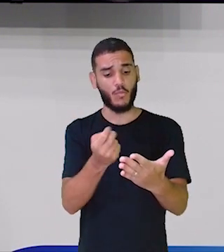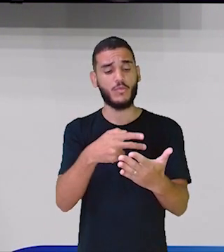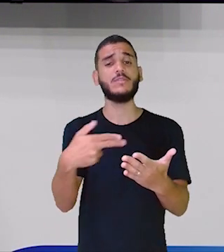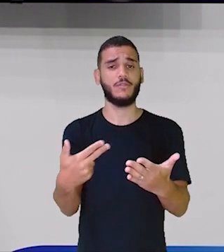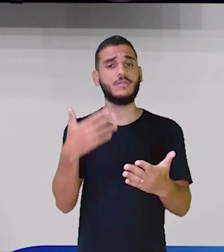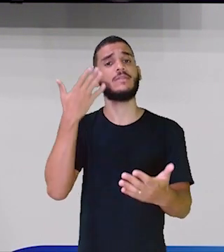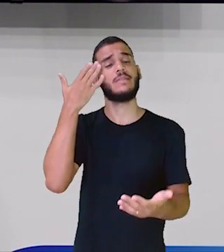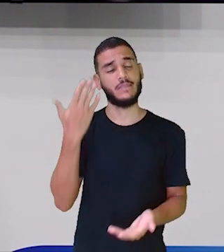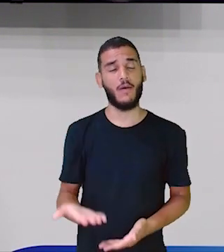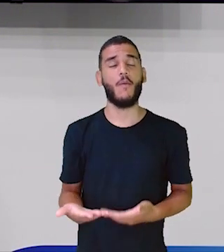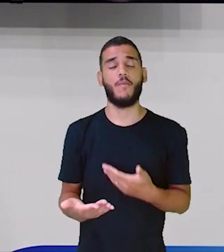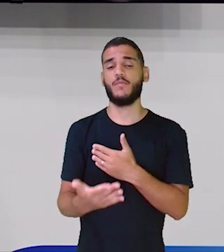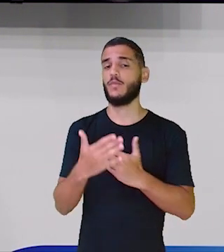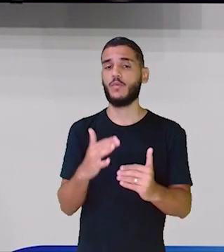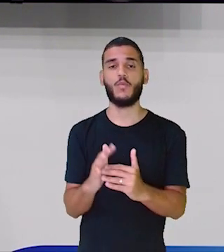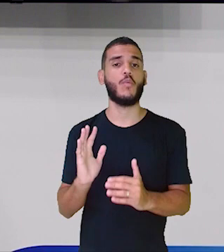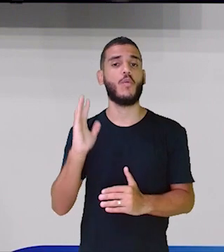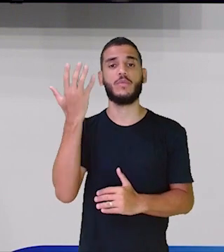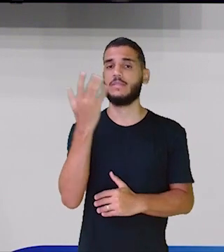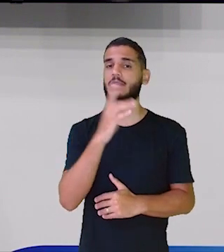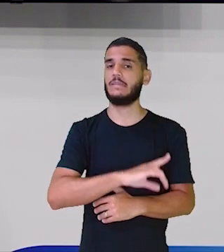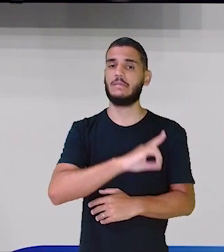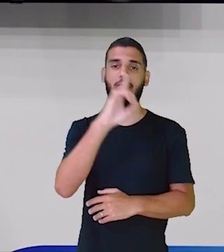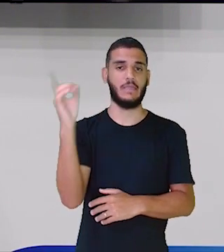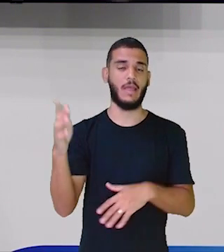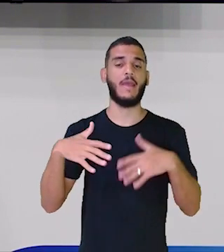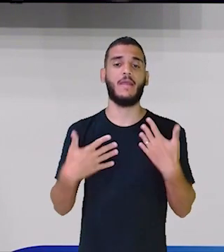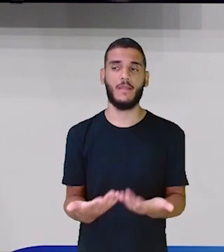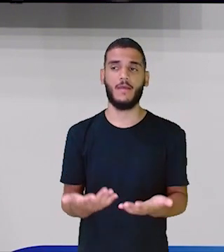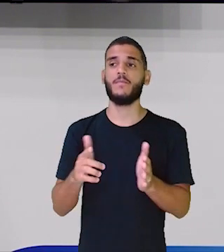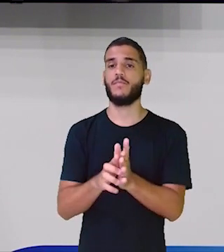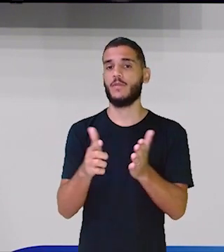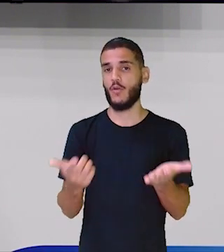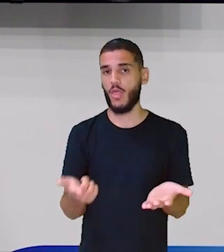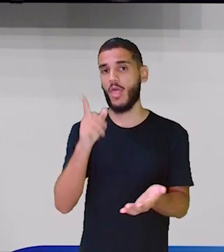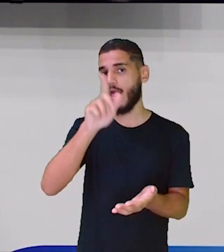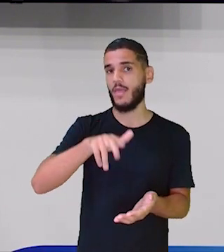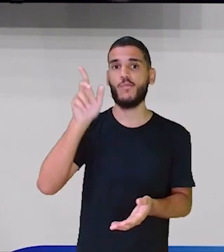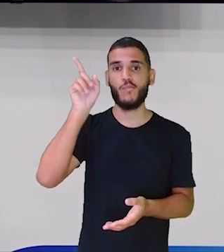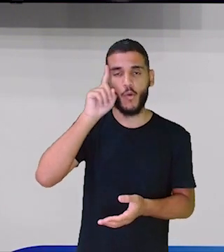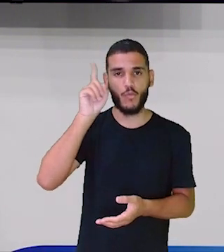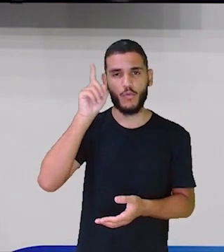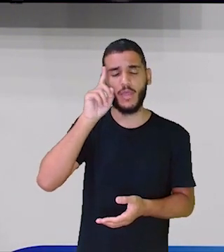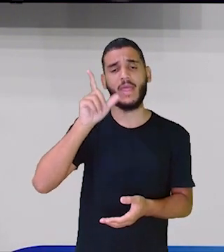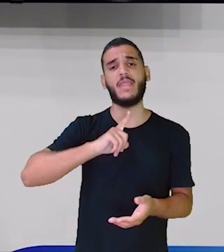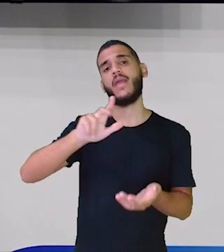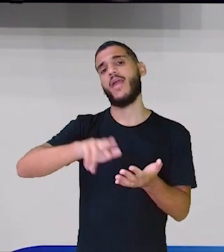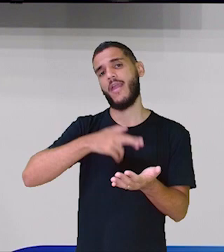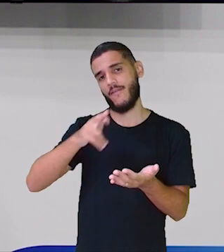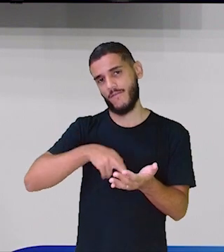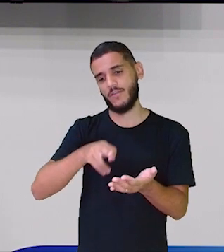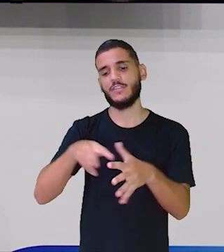no dia, o que vão ocorrer durante aquele dia. O jornal é algo que sai todo dia. Algumas revistas